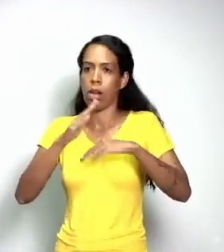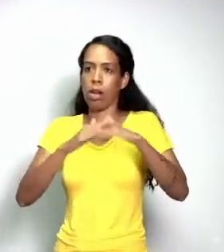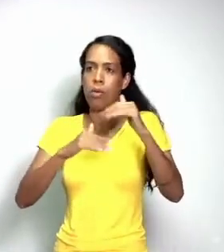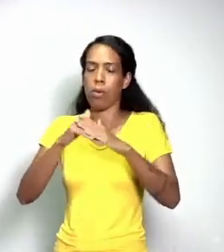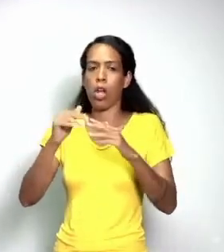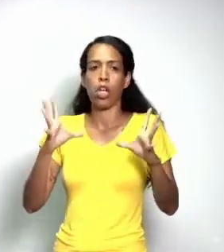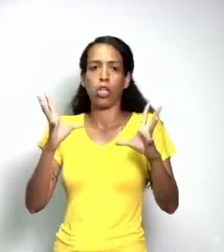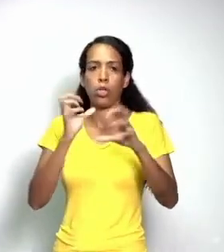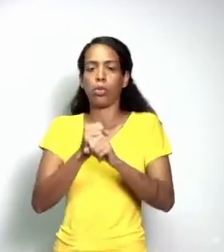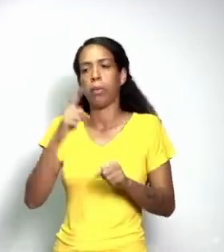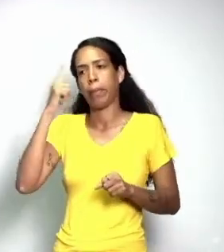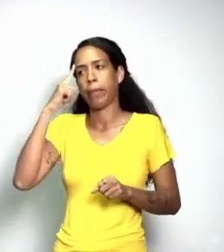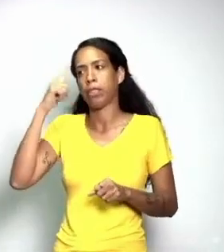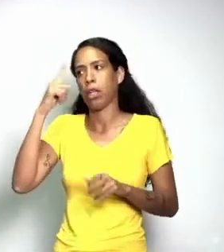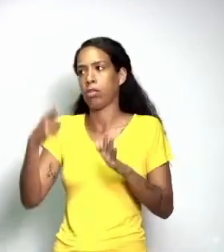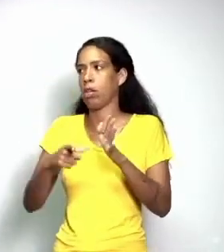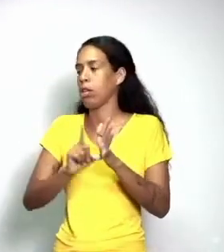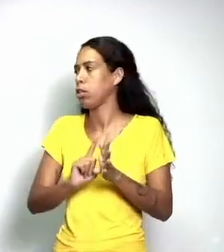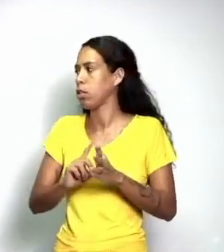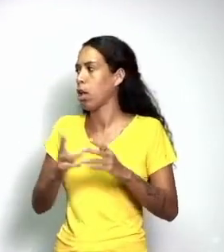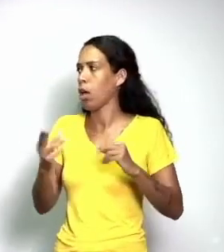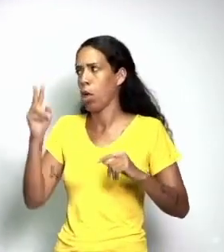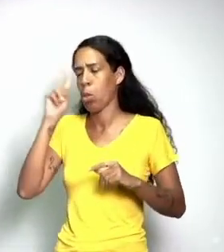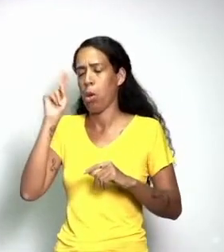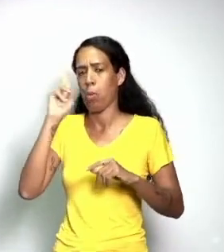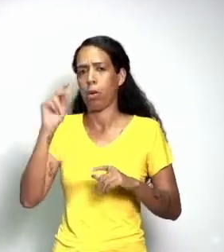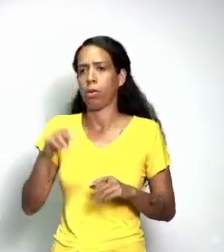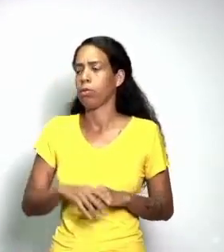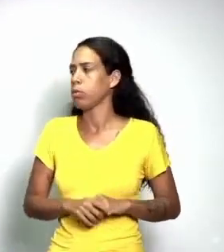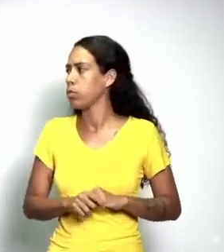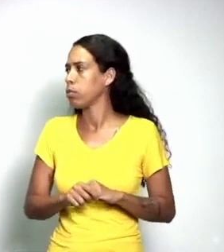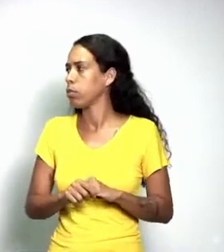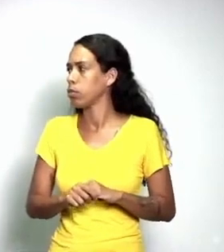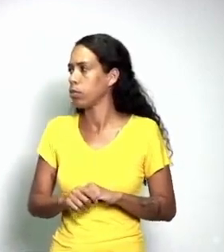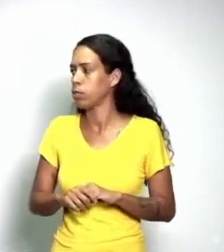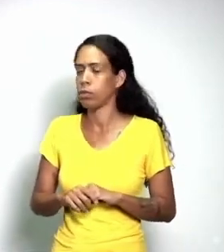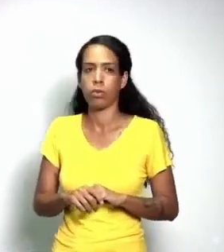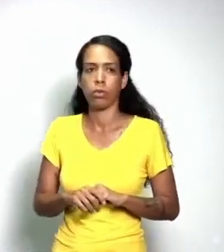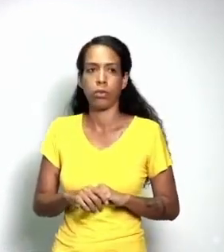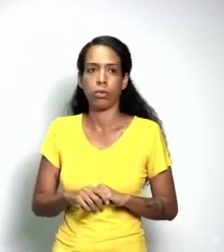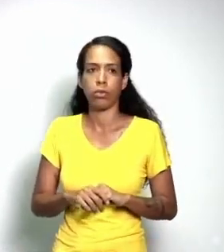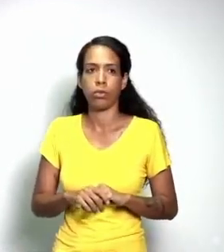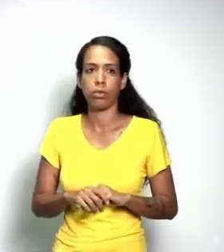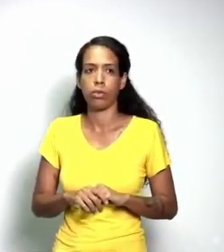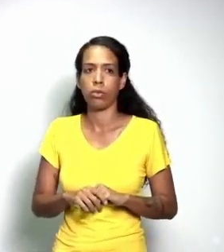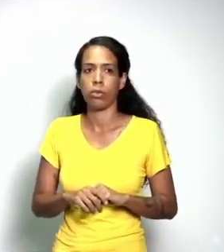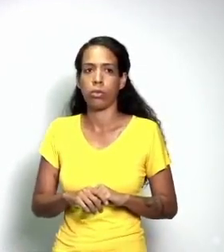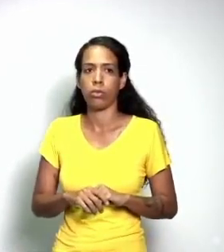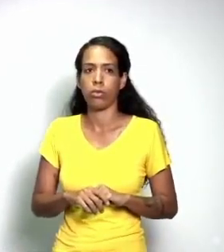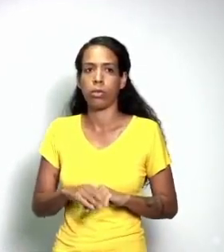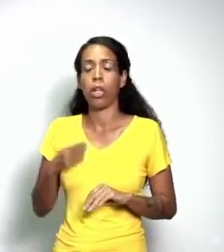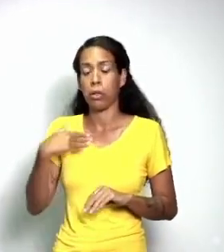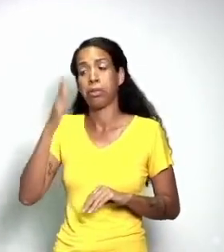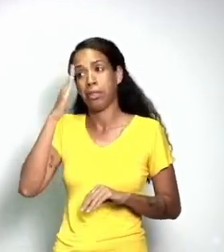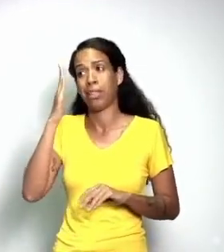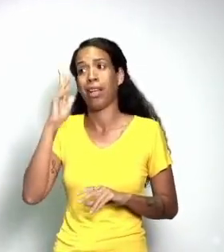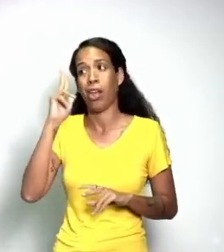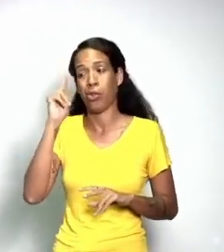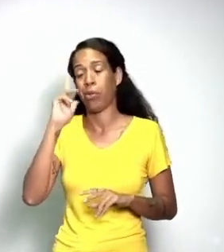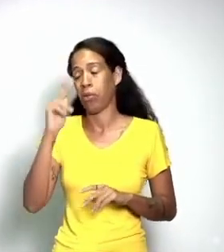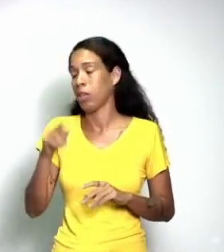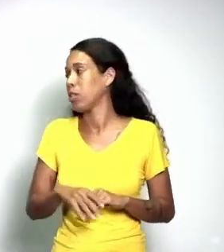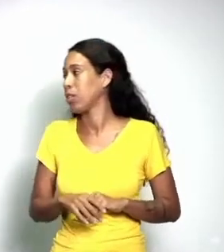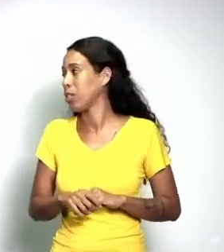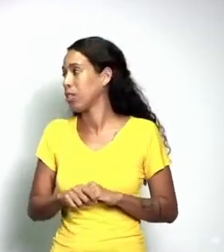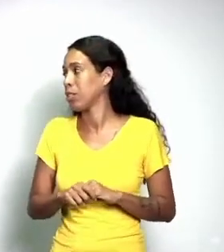o que foi pensado antes. É bem comum. Não é tão... Não, eu sei que tão questionável comum, assim. Eu sei que é comum. E aí,